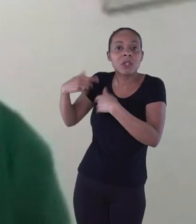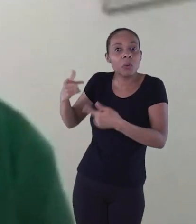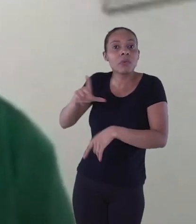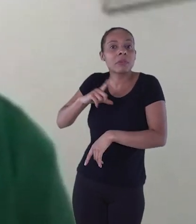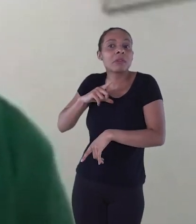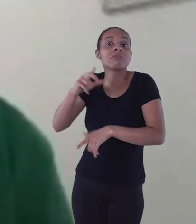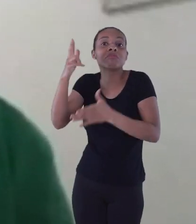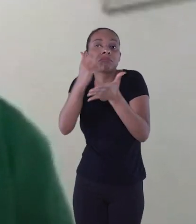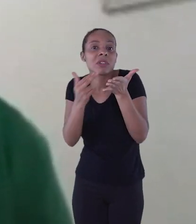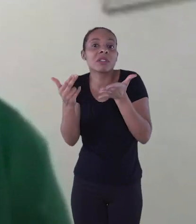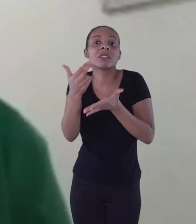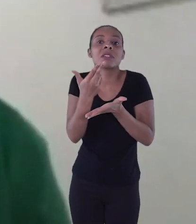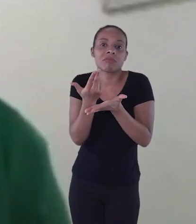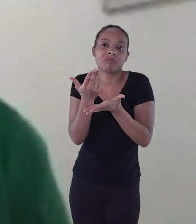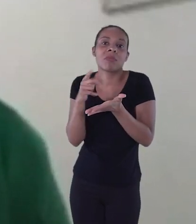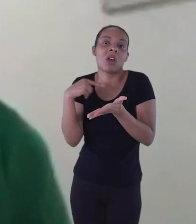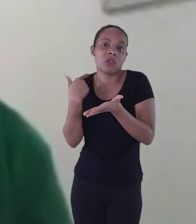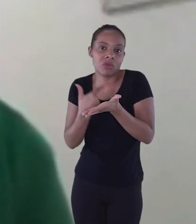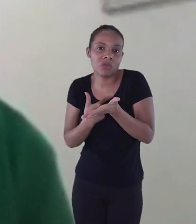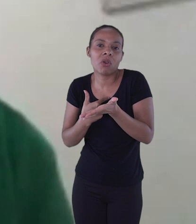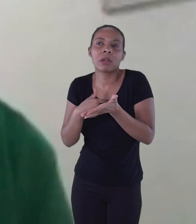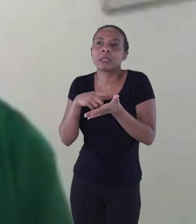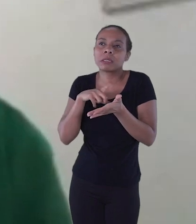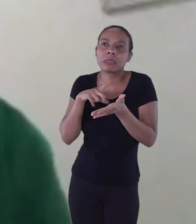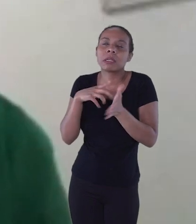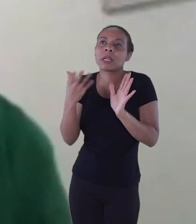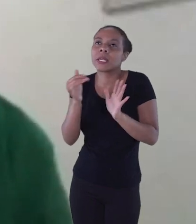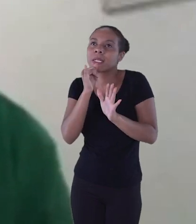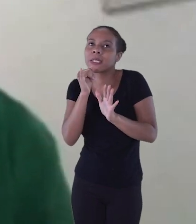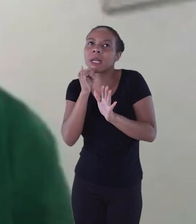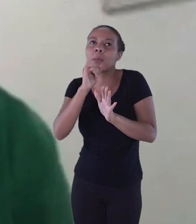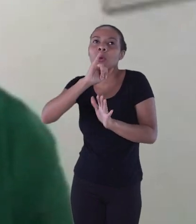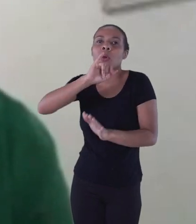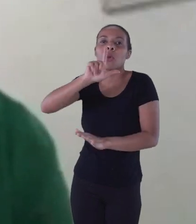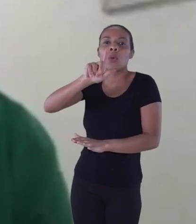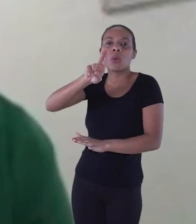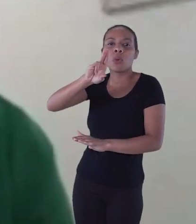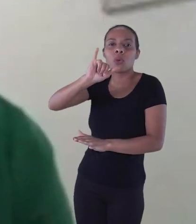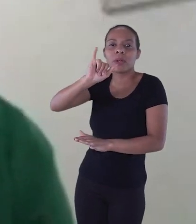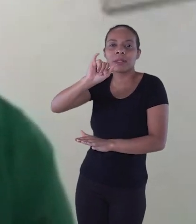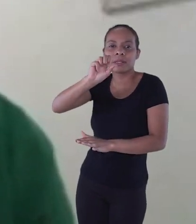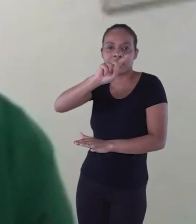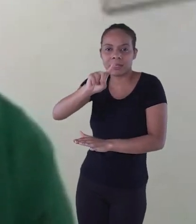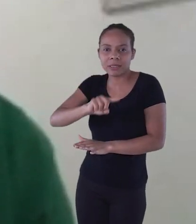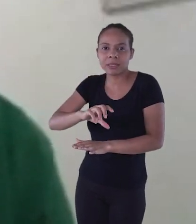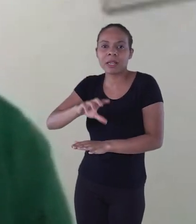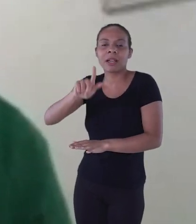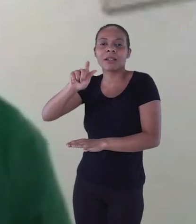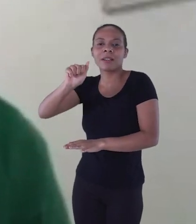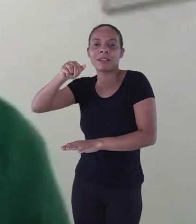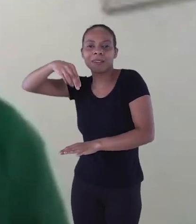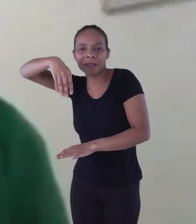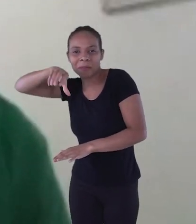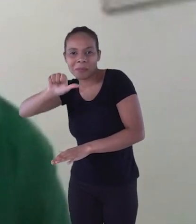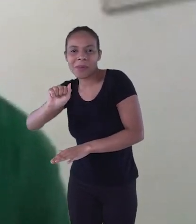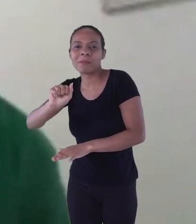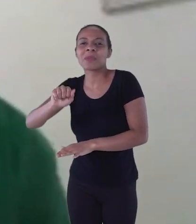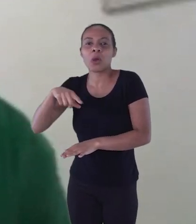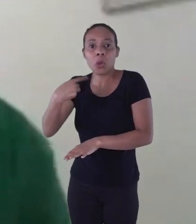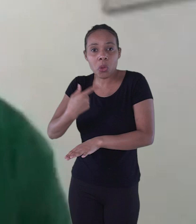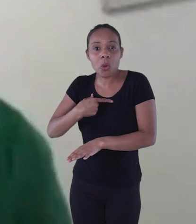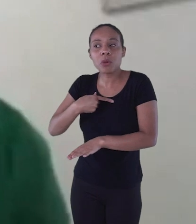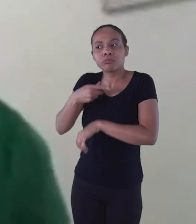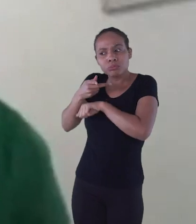desenhos, como os abolicionistas, o Luiz Gama e outros personagens importantes, e a gente foi atrás desses personagens